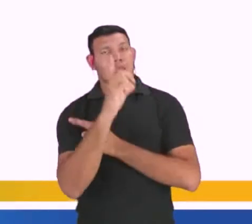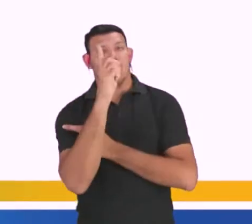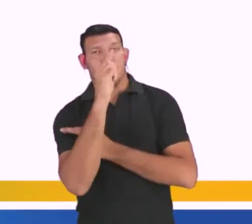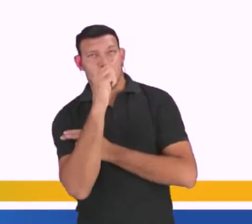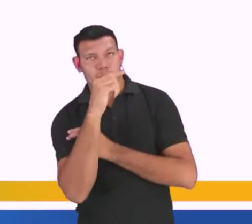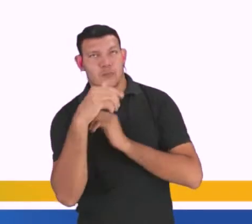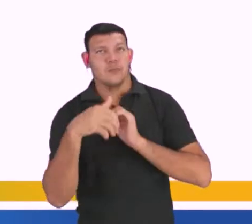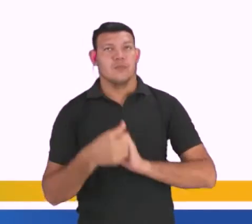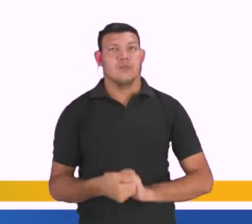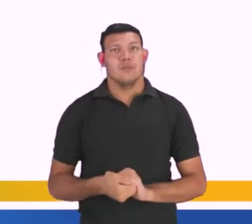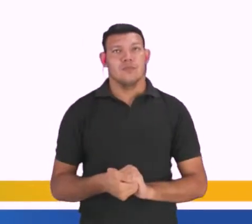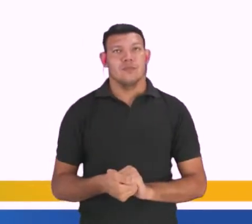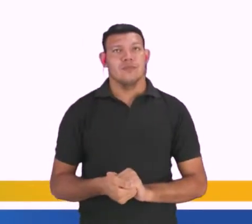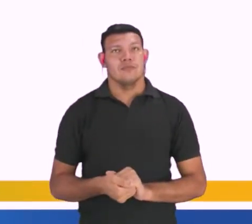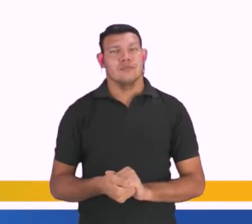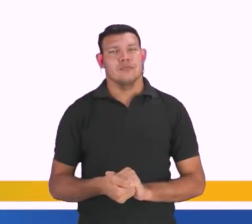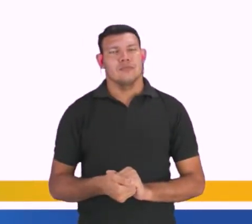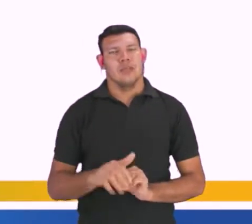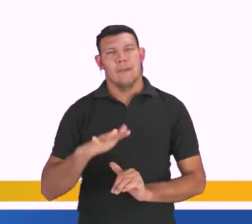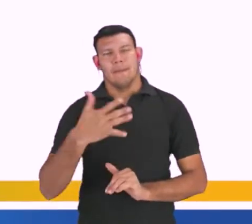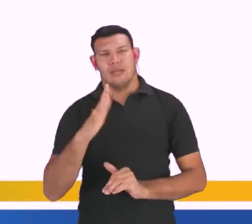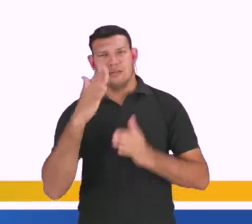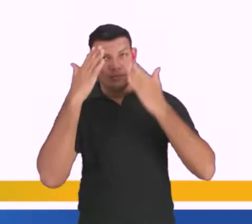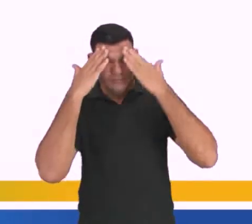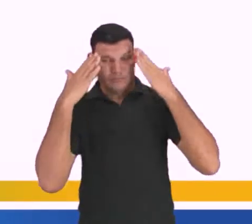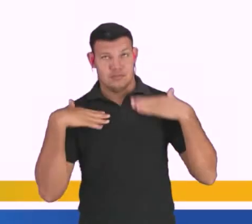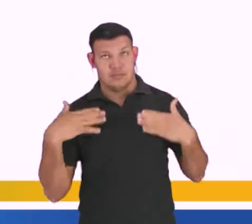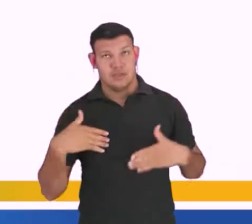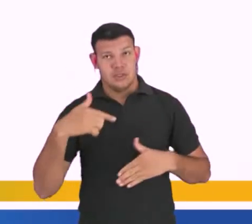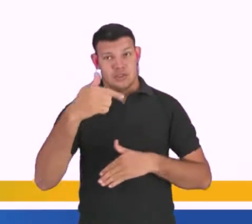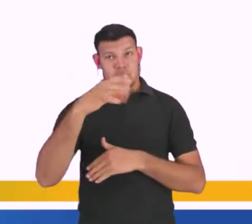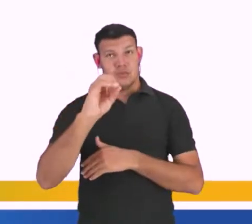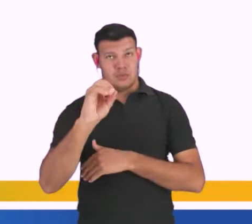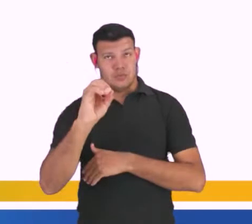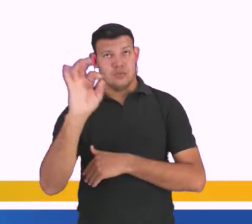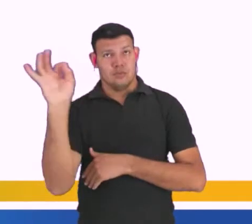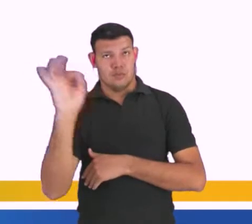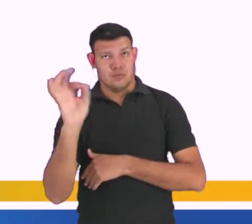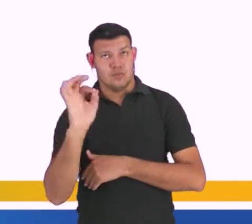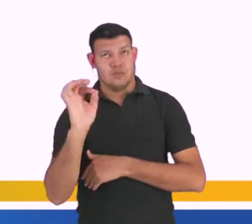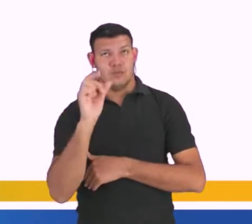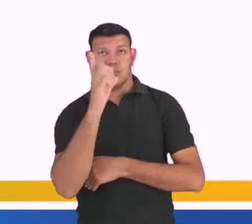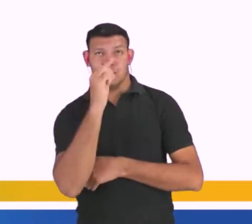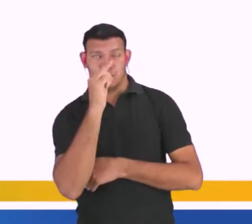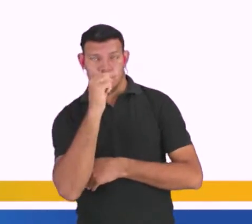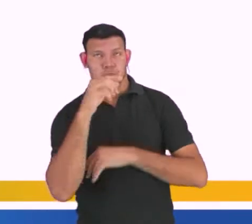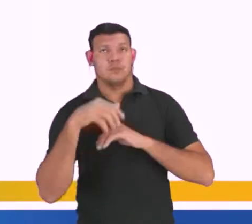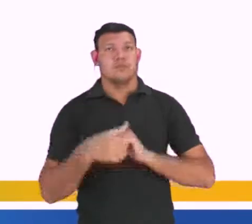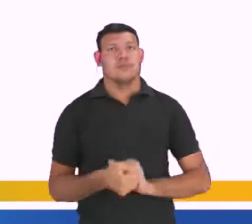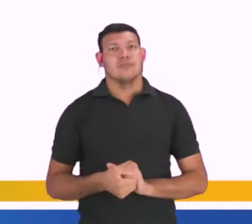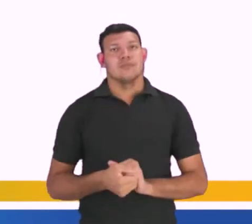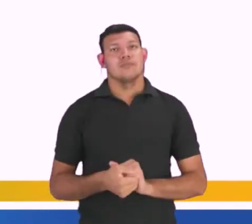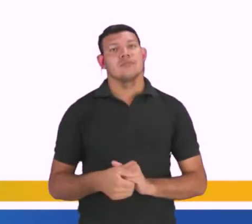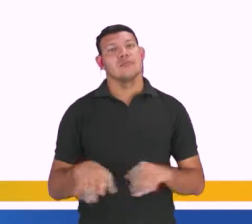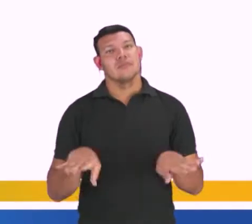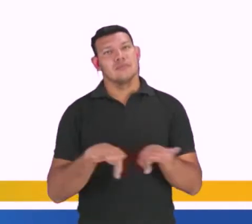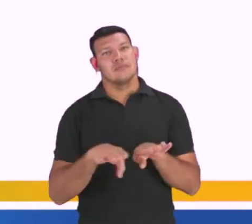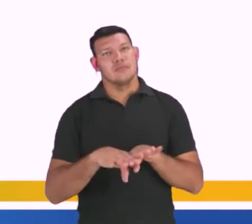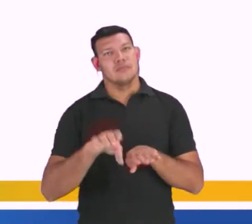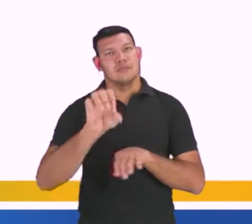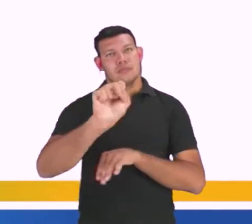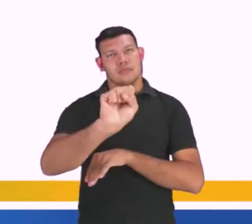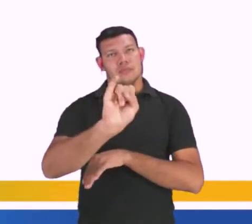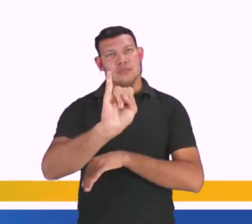tem cerca de 70% de água, sais minerais, que são